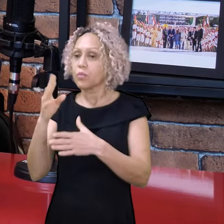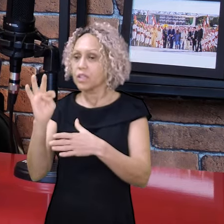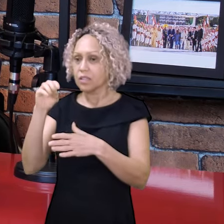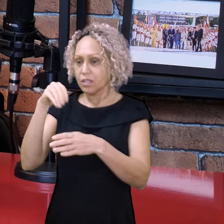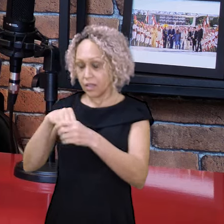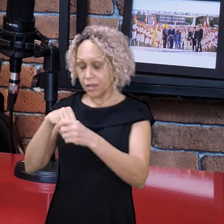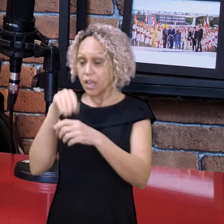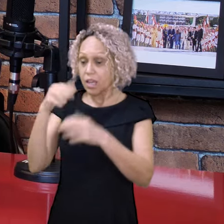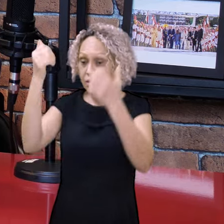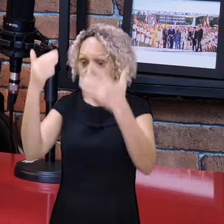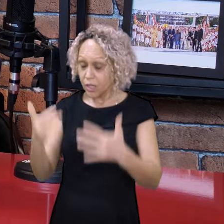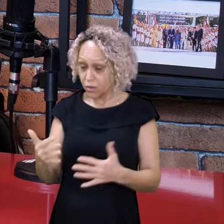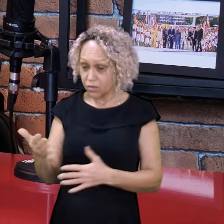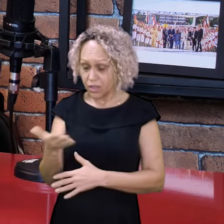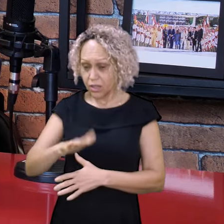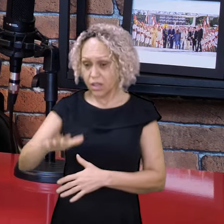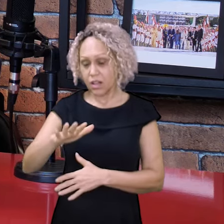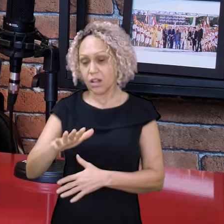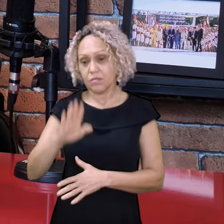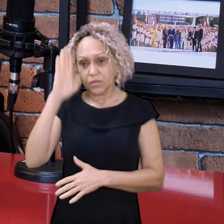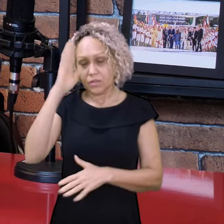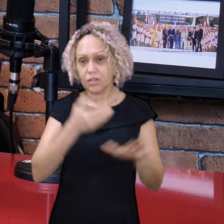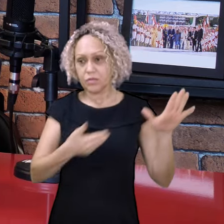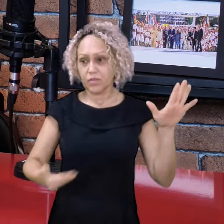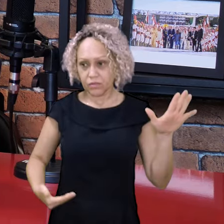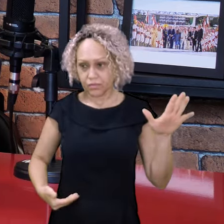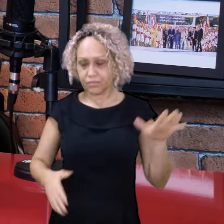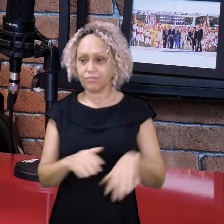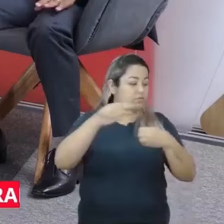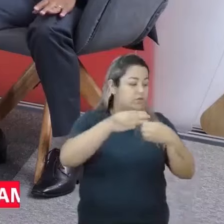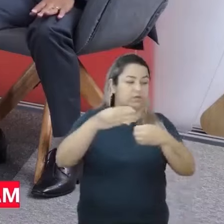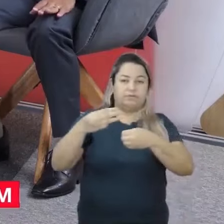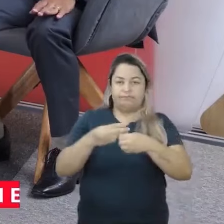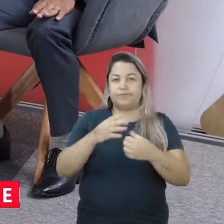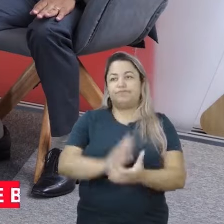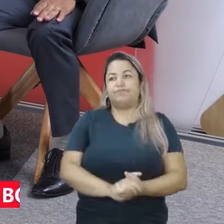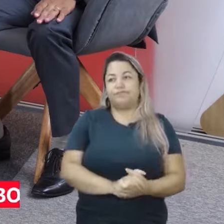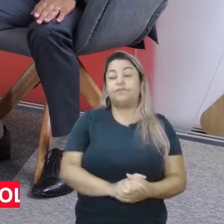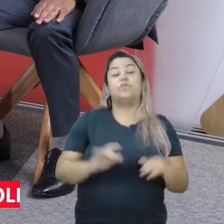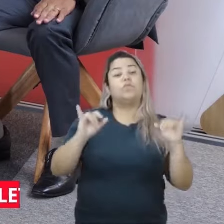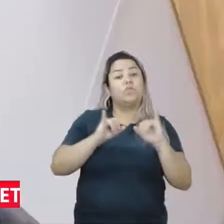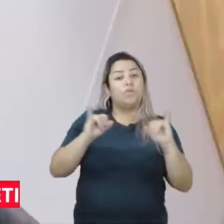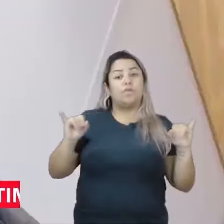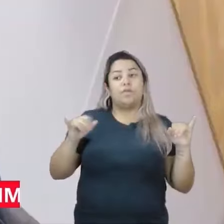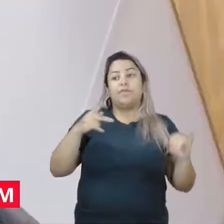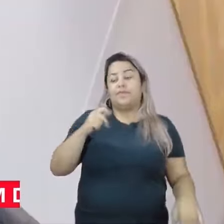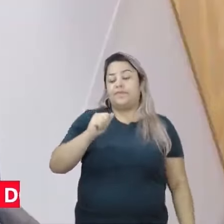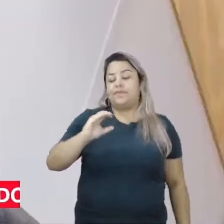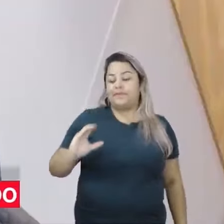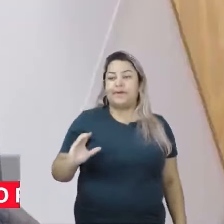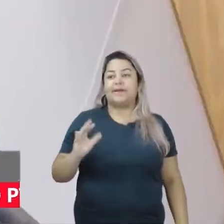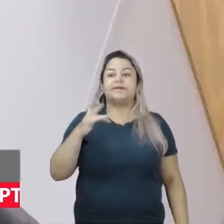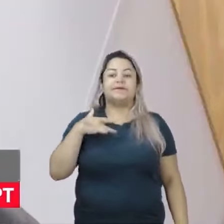PAC nessa área, que tem sido prioridade para o governo Lula. Esse primeiro anúncio do PAC,